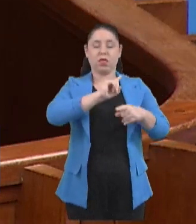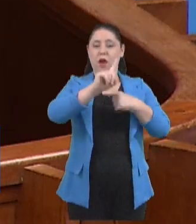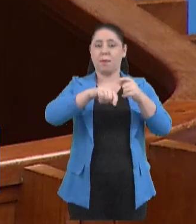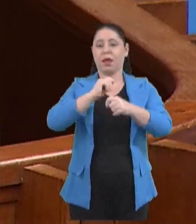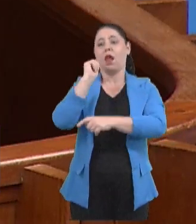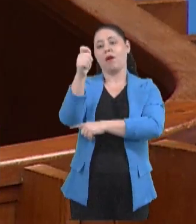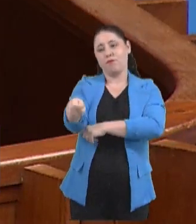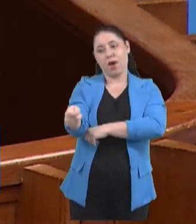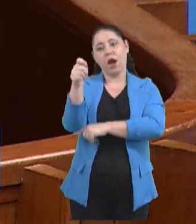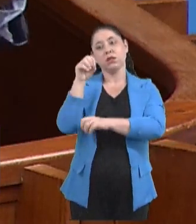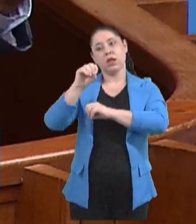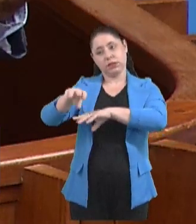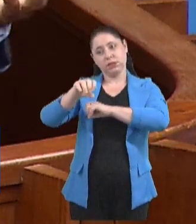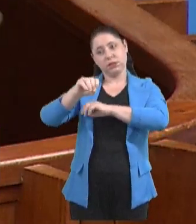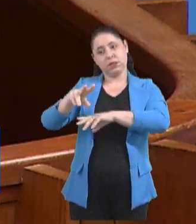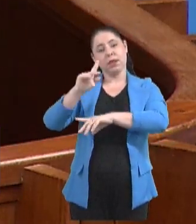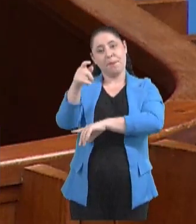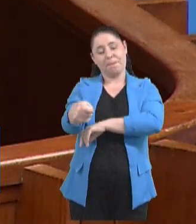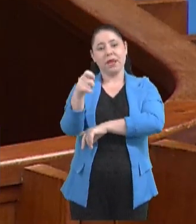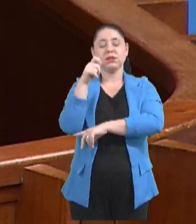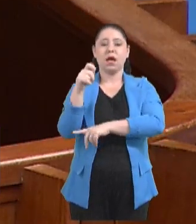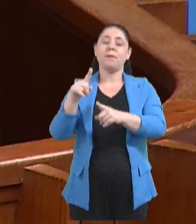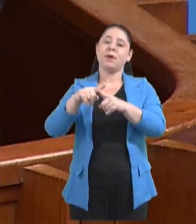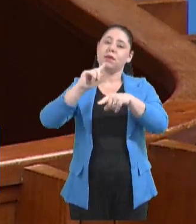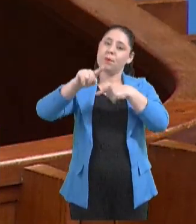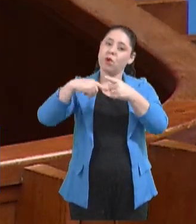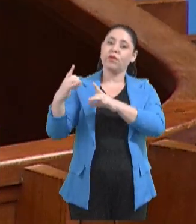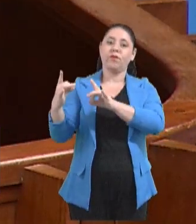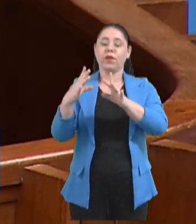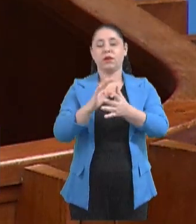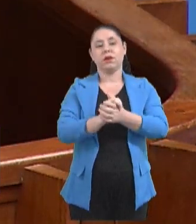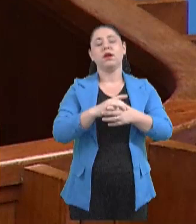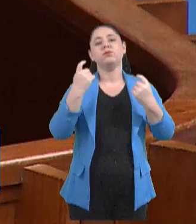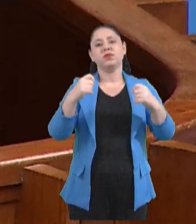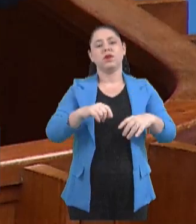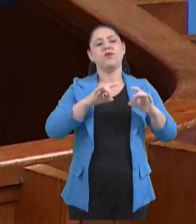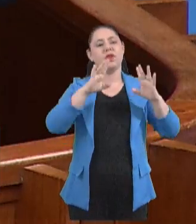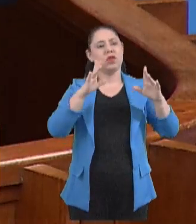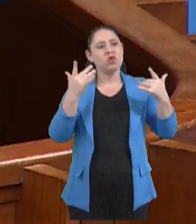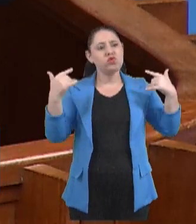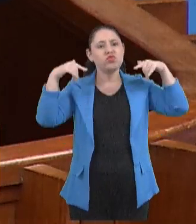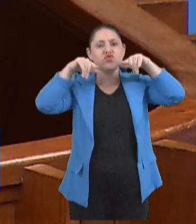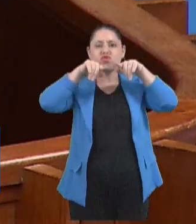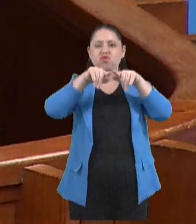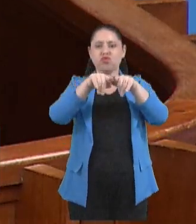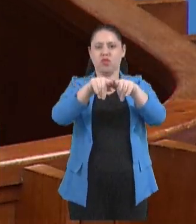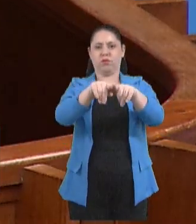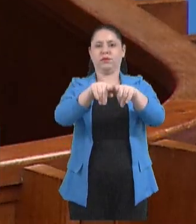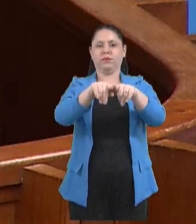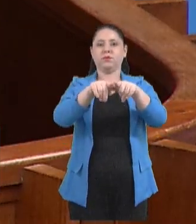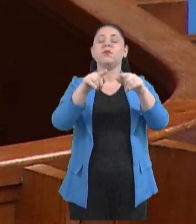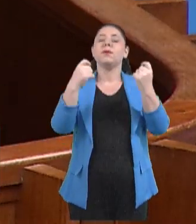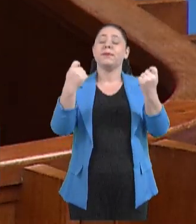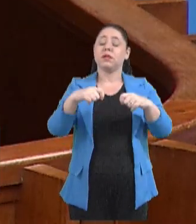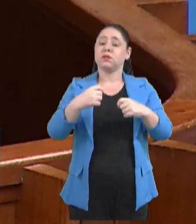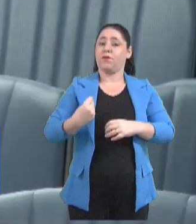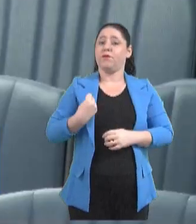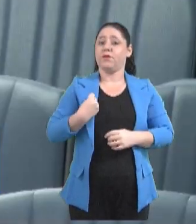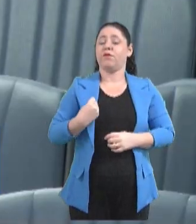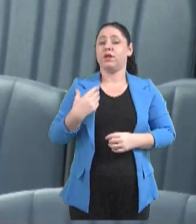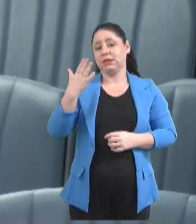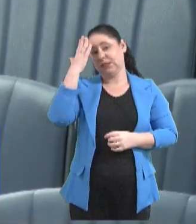uma sociedade viver nos ombros do ombro do outro. Tem que